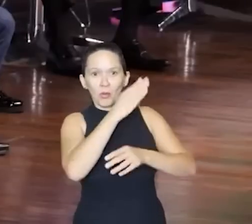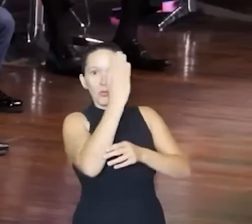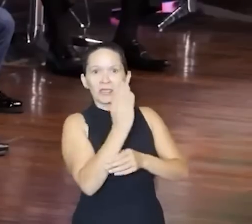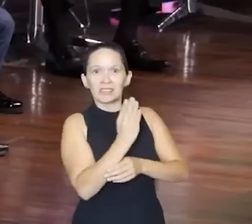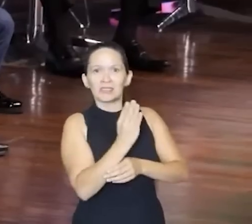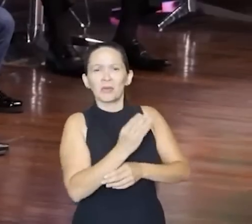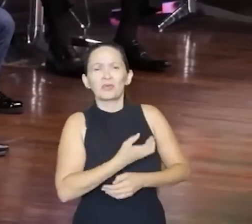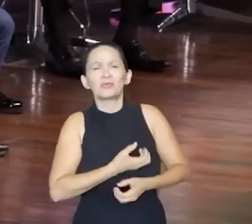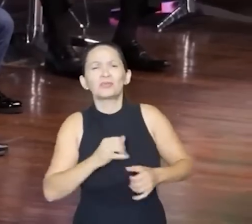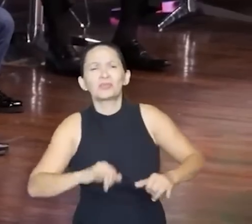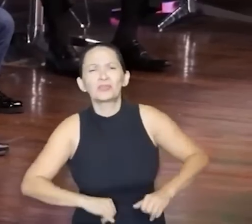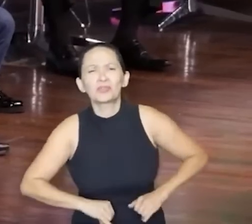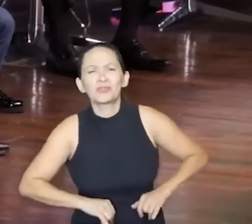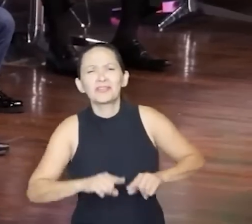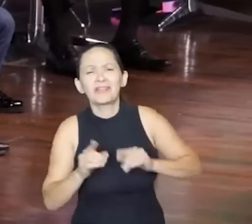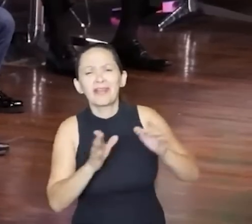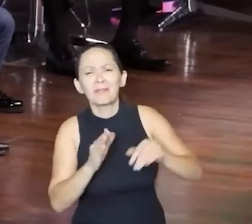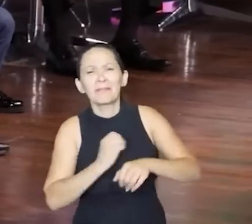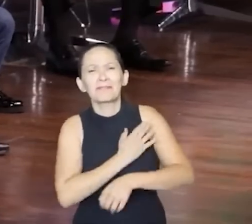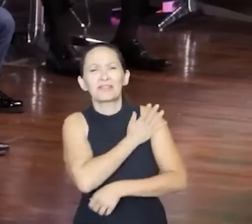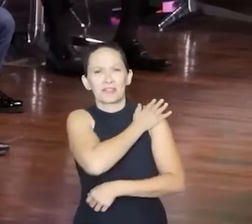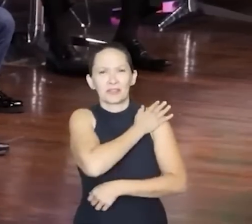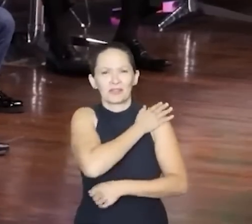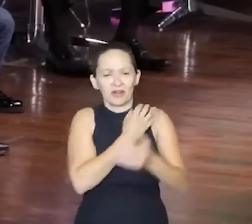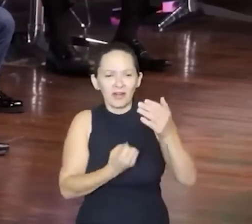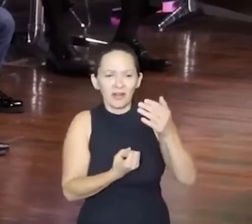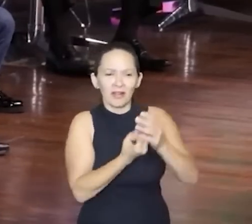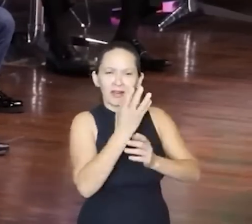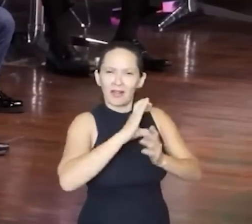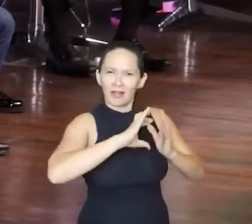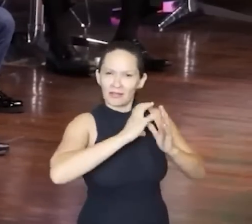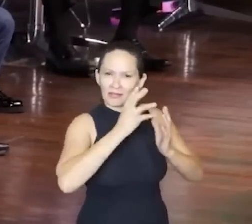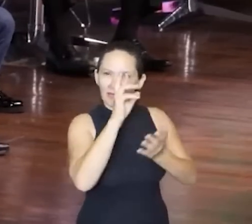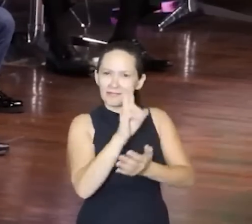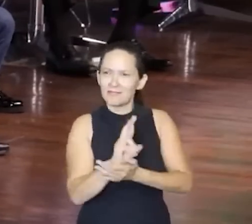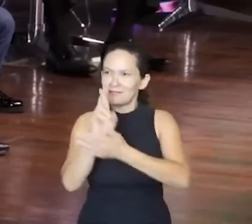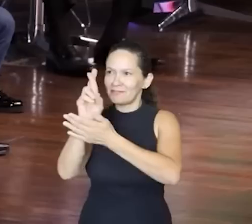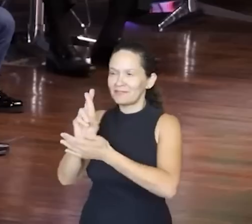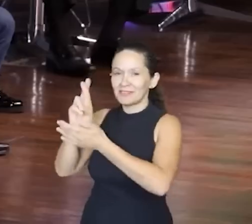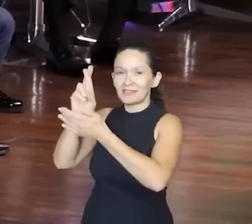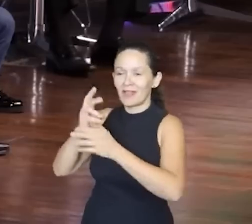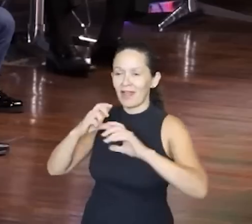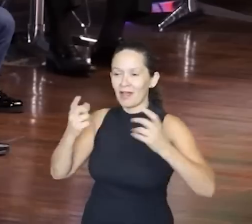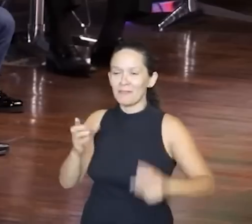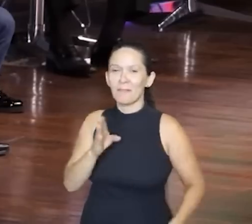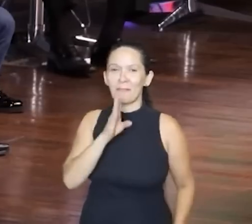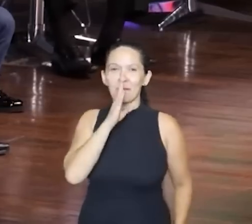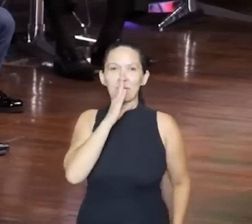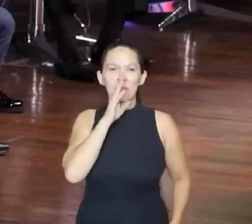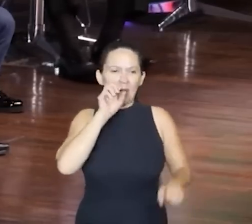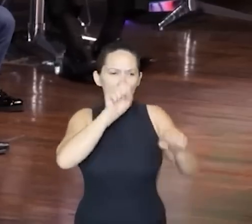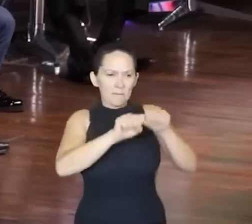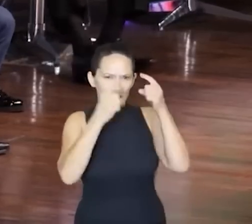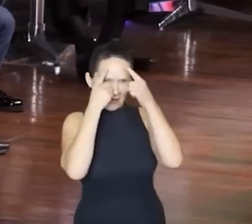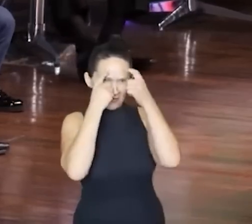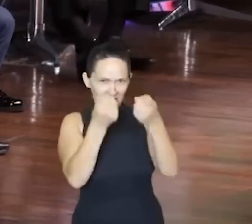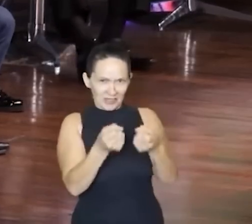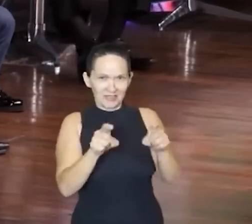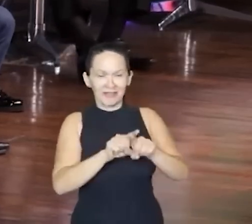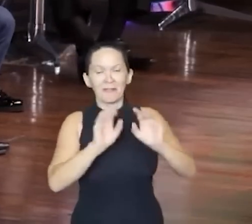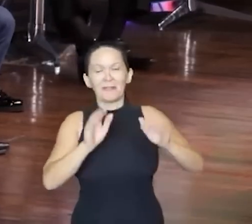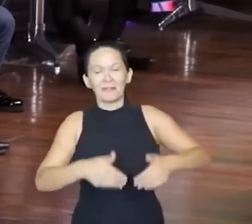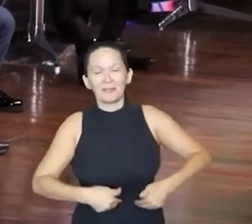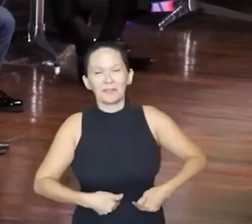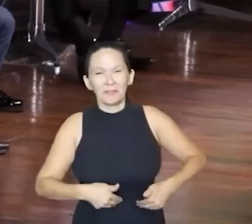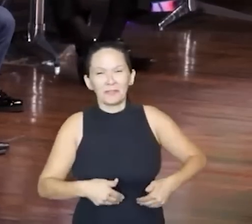ditadura. Nasceu para dar voz à imensa maioria silenciada pela violência e pela miséria.